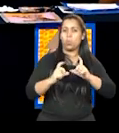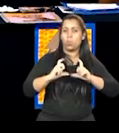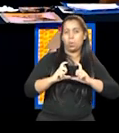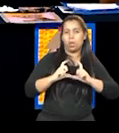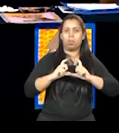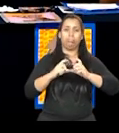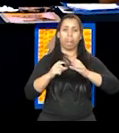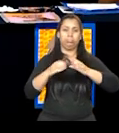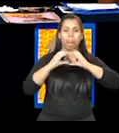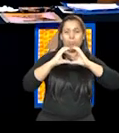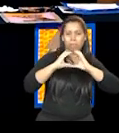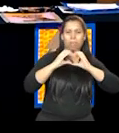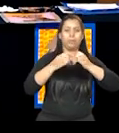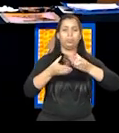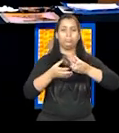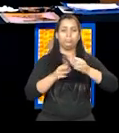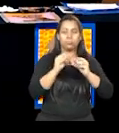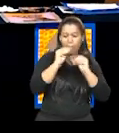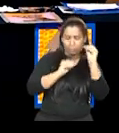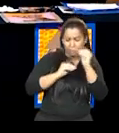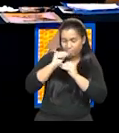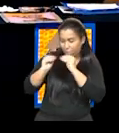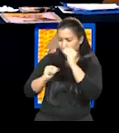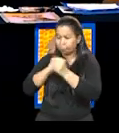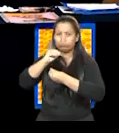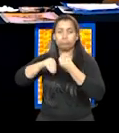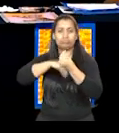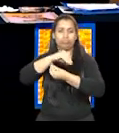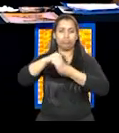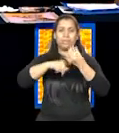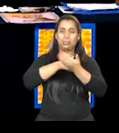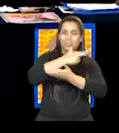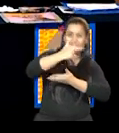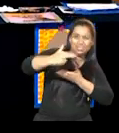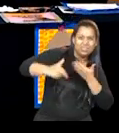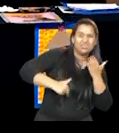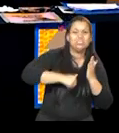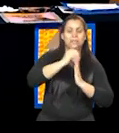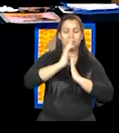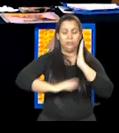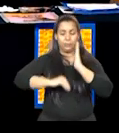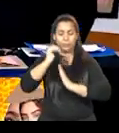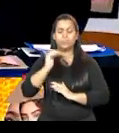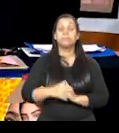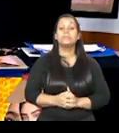e a decomposição e a desmaterialização das imagens pintadas.